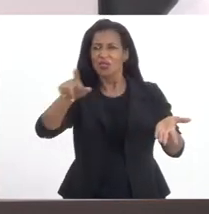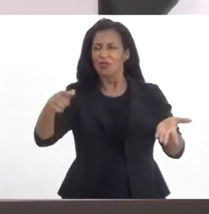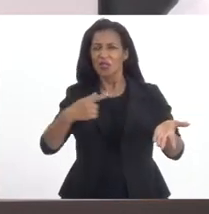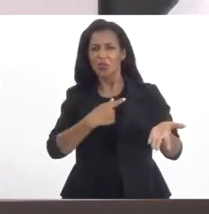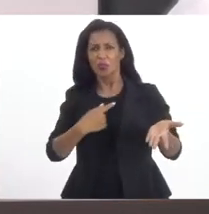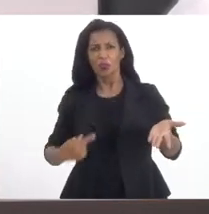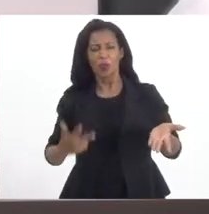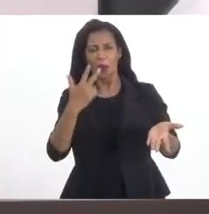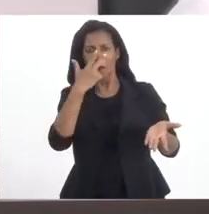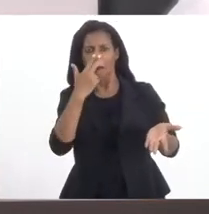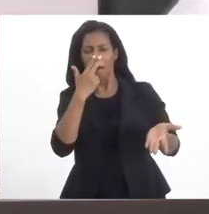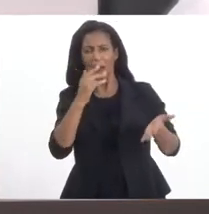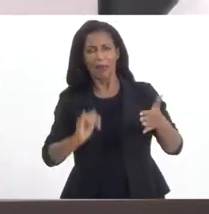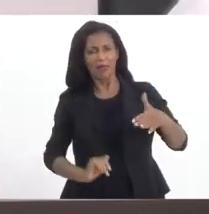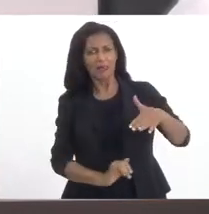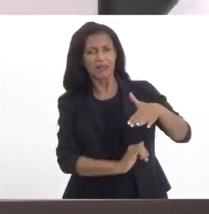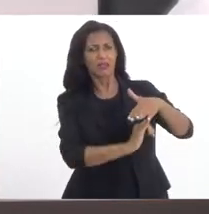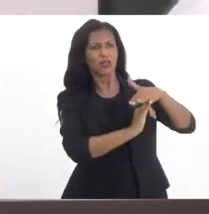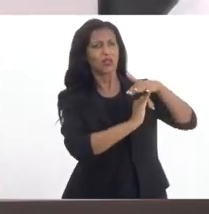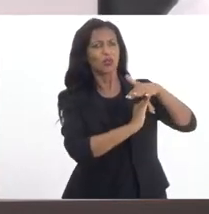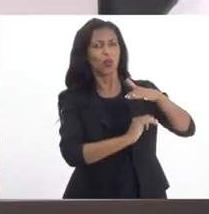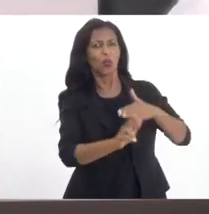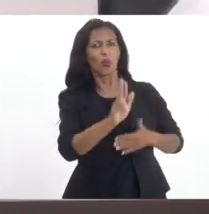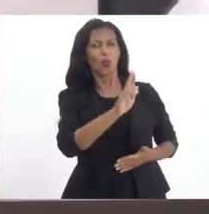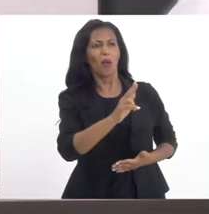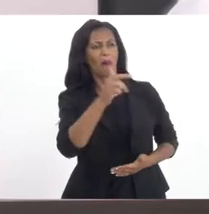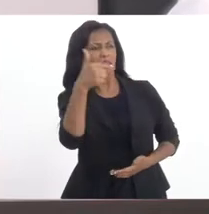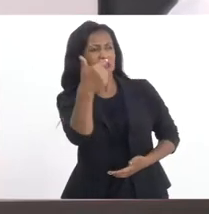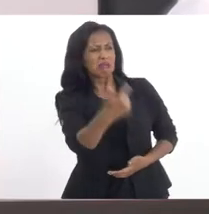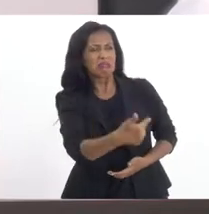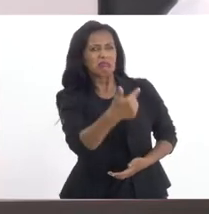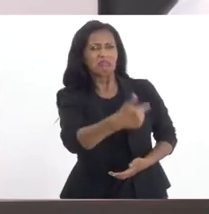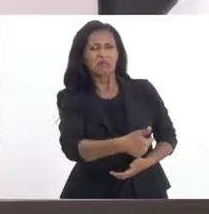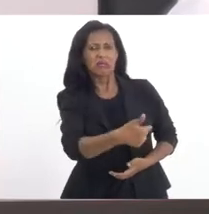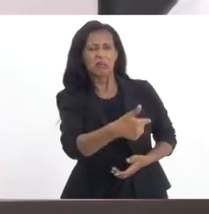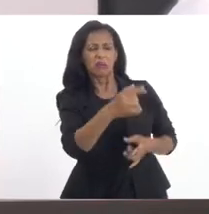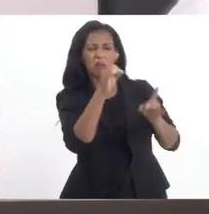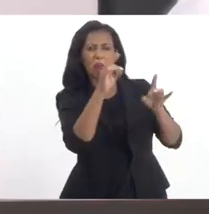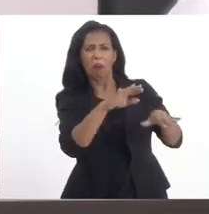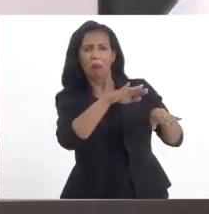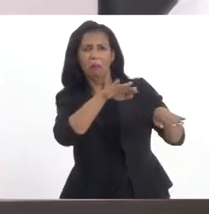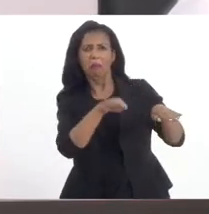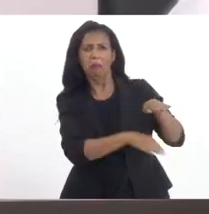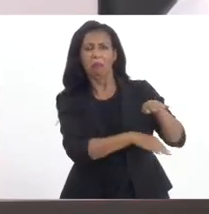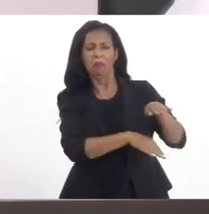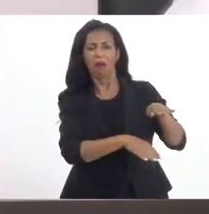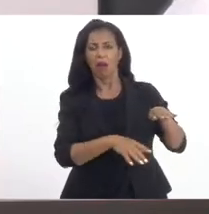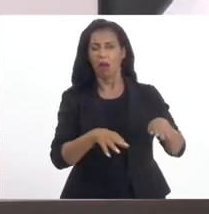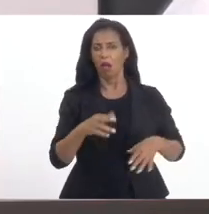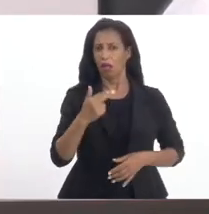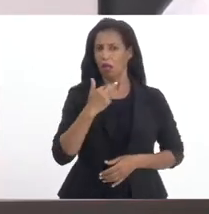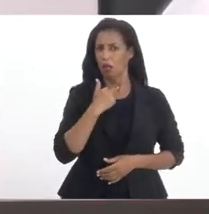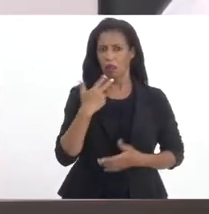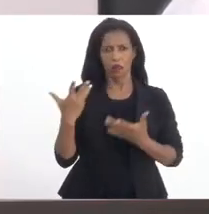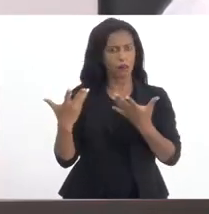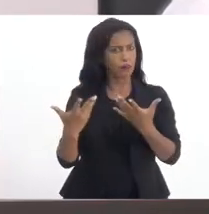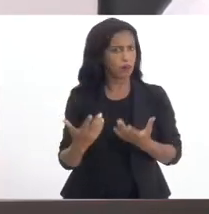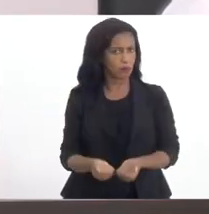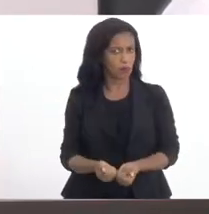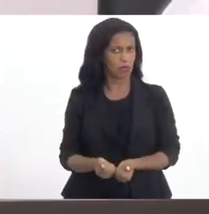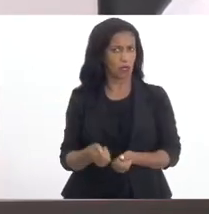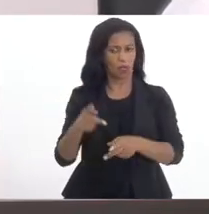instituição universitária de segunda categoria. Isso é inadmissível. A população da Zona